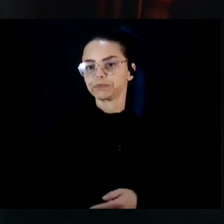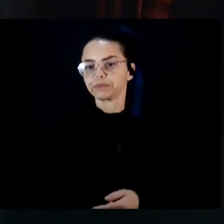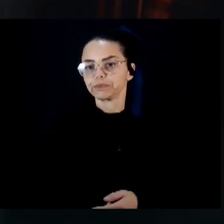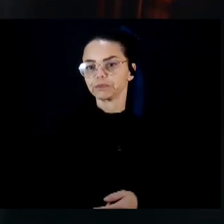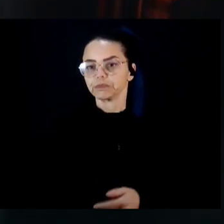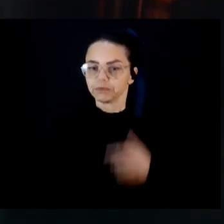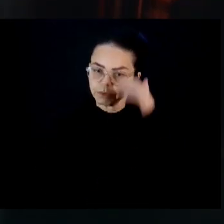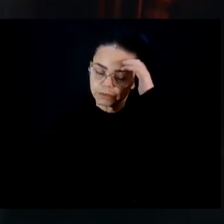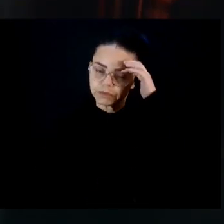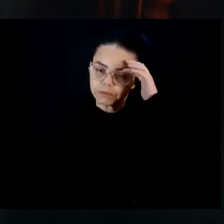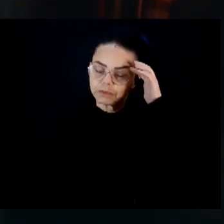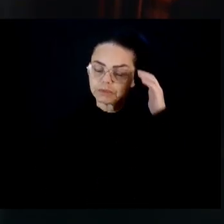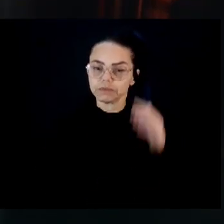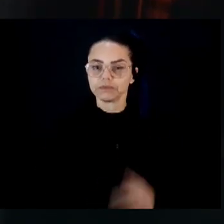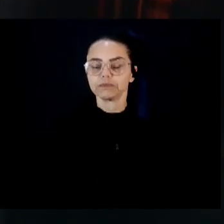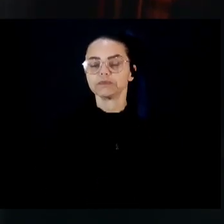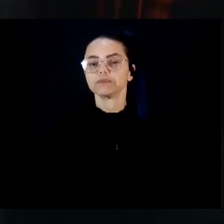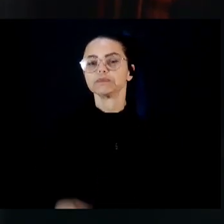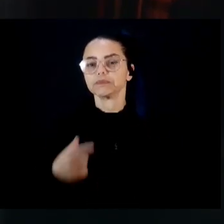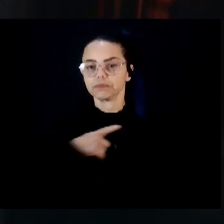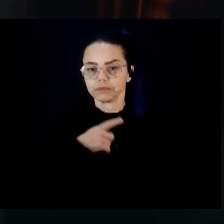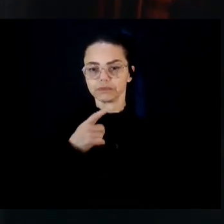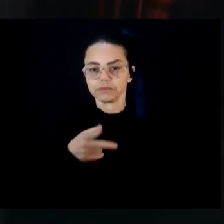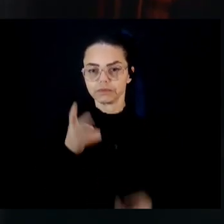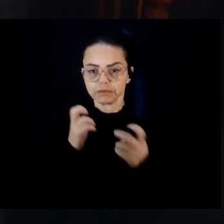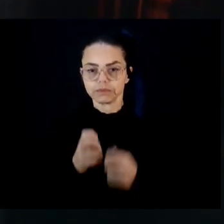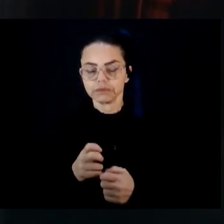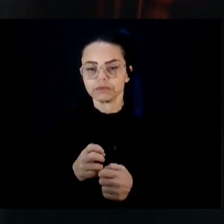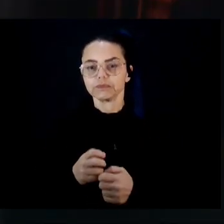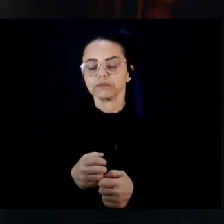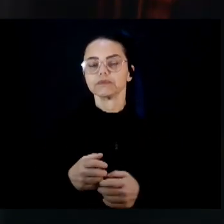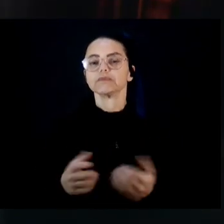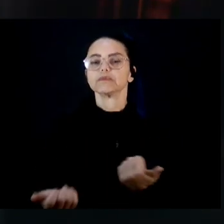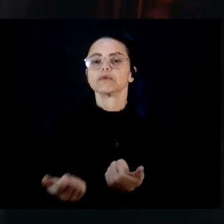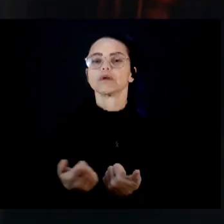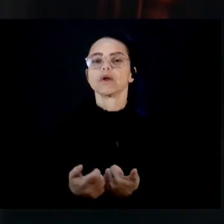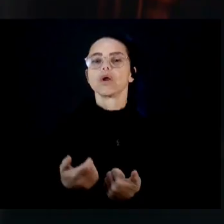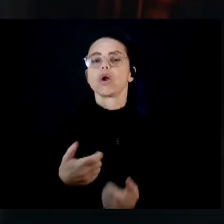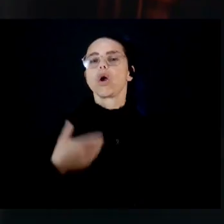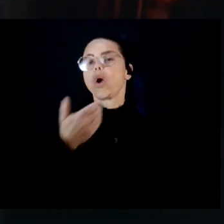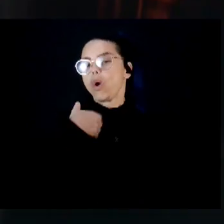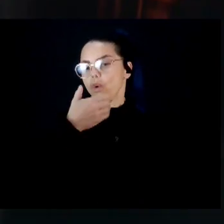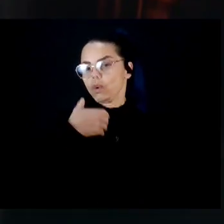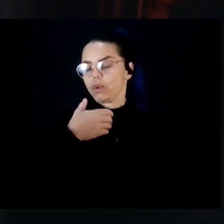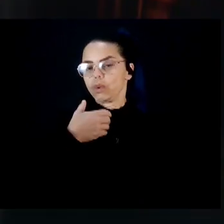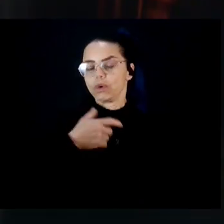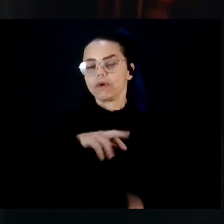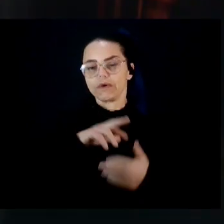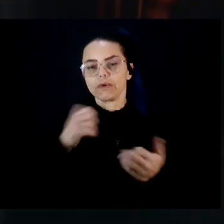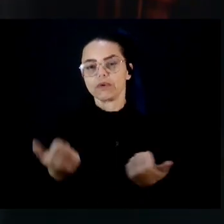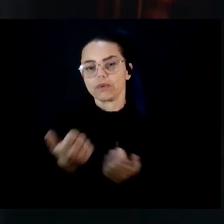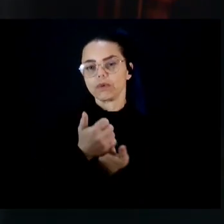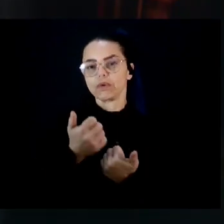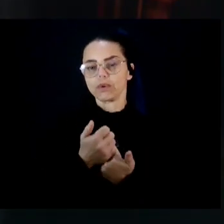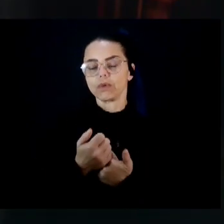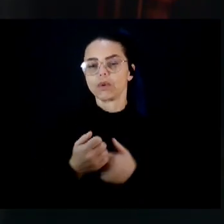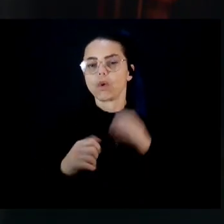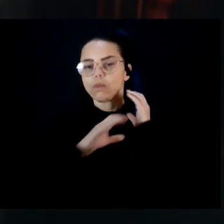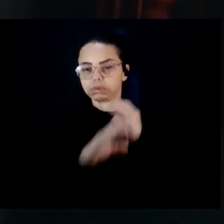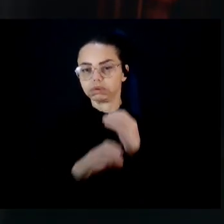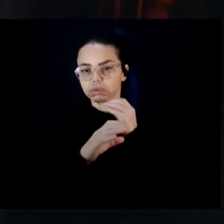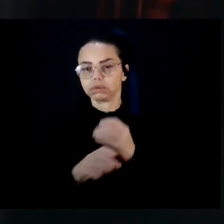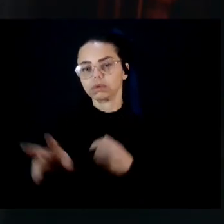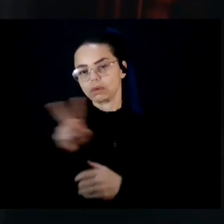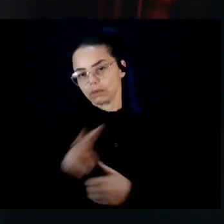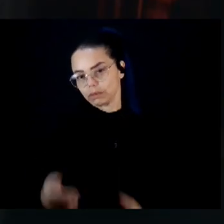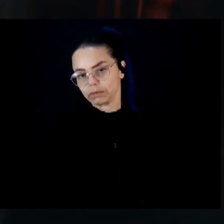É interessante a gente observar que a busca da suplementação está cada vez mais associada ao envelhecimento saudável,